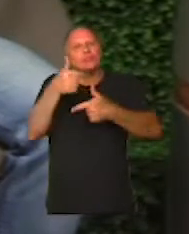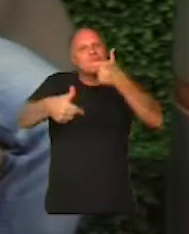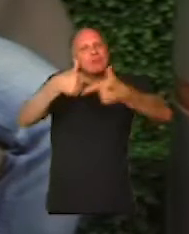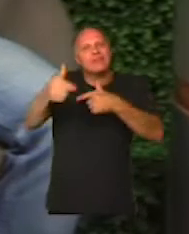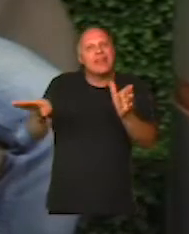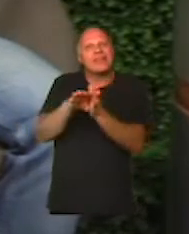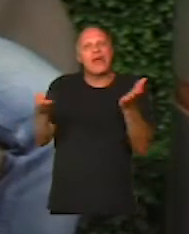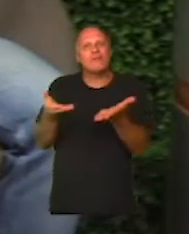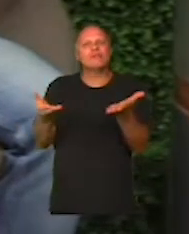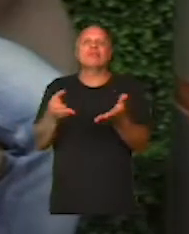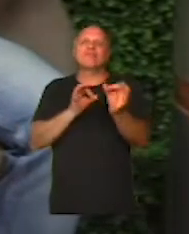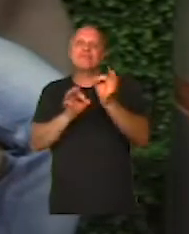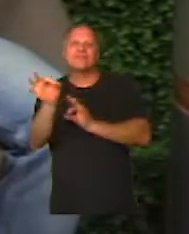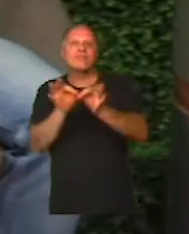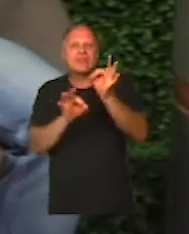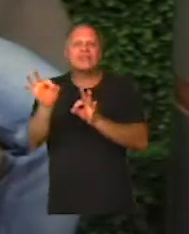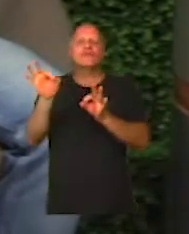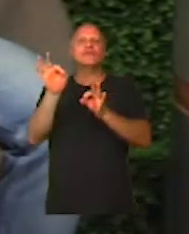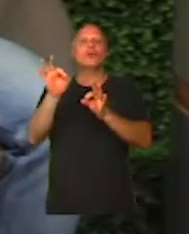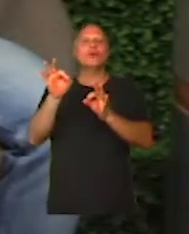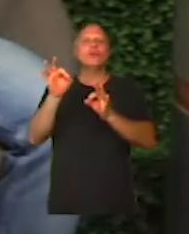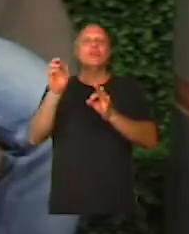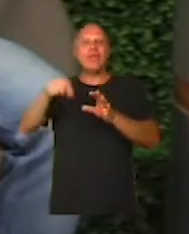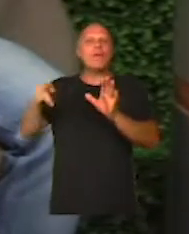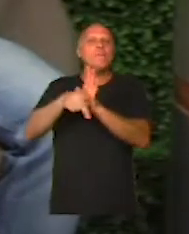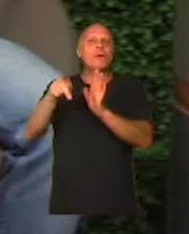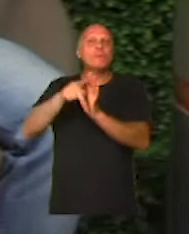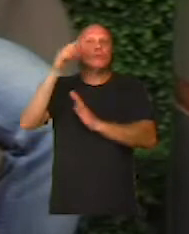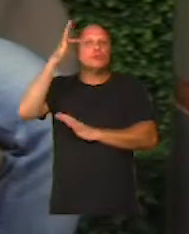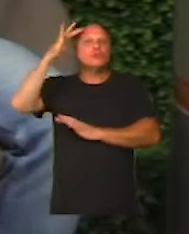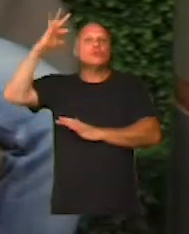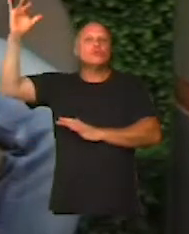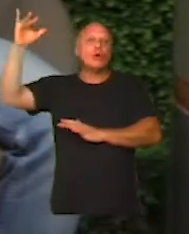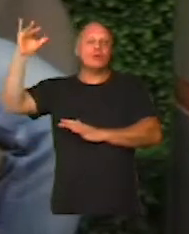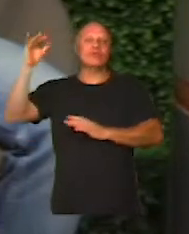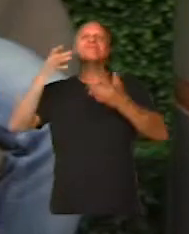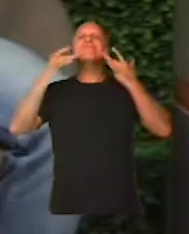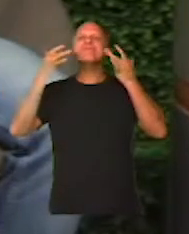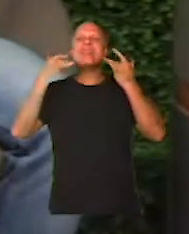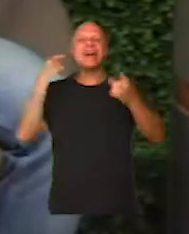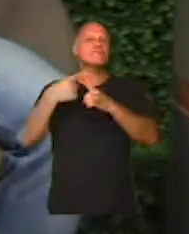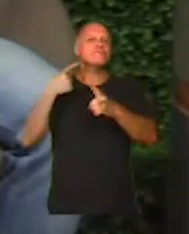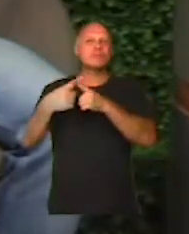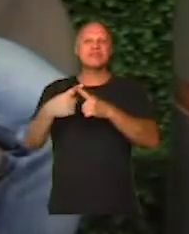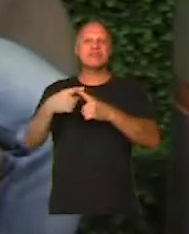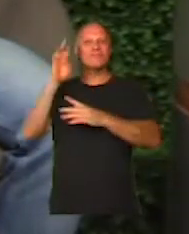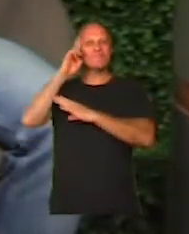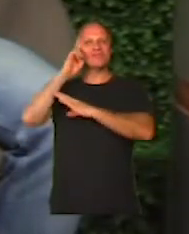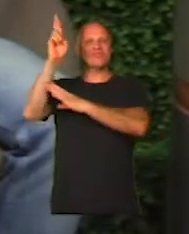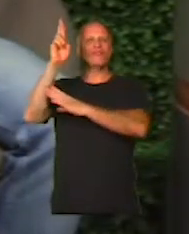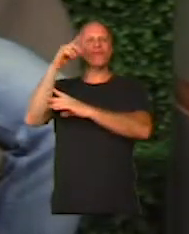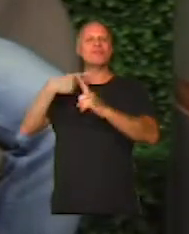a gente montou o Bodas de Sangue. Bodas de Sangue era um sonho meu, né, como diretor, porque o Bodas de Sangue foi